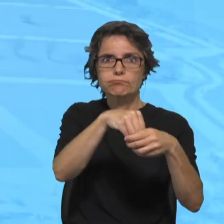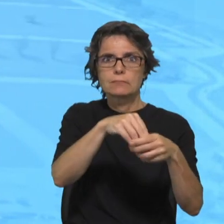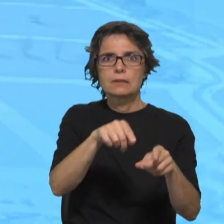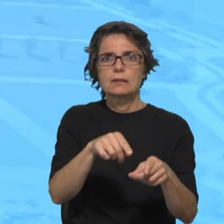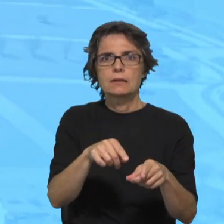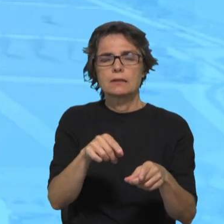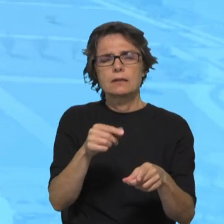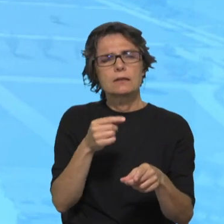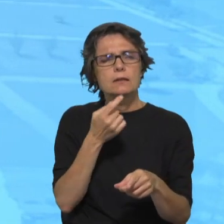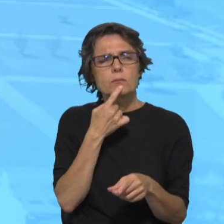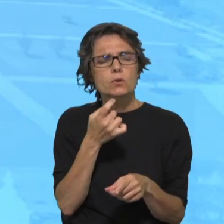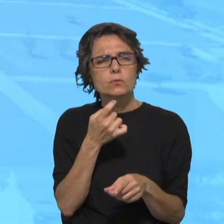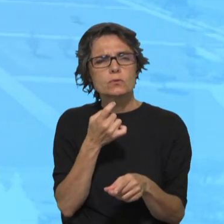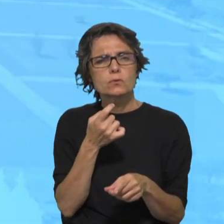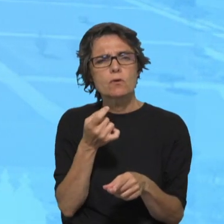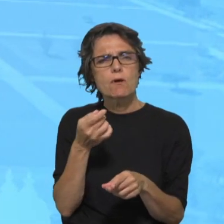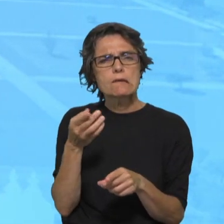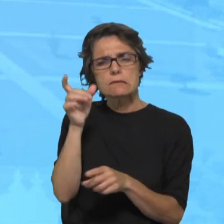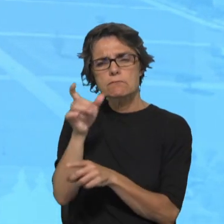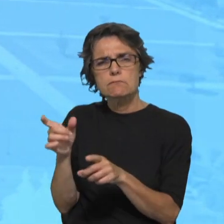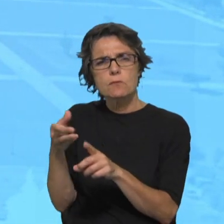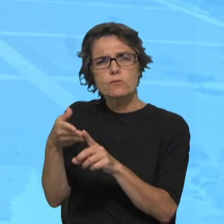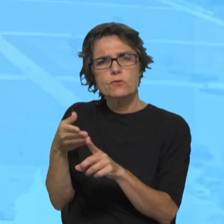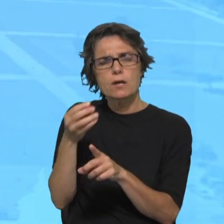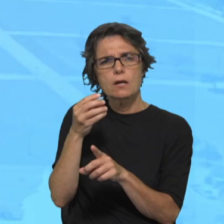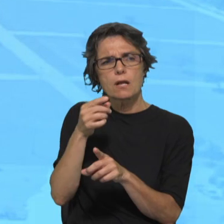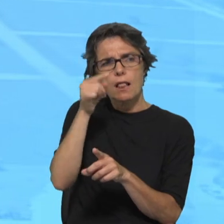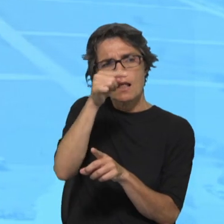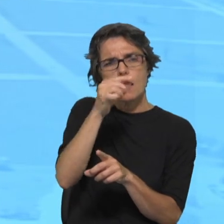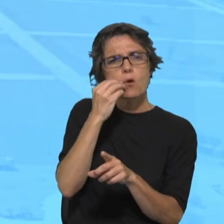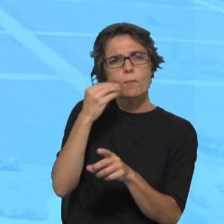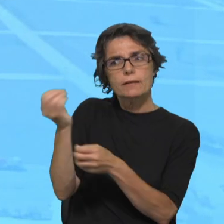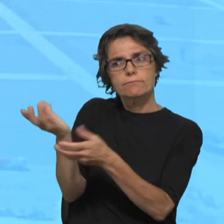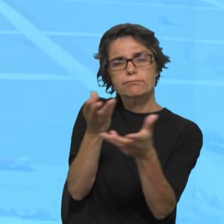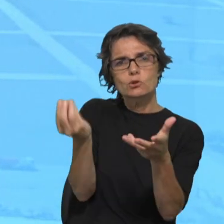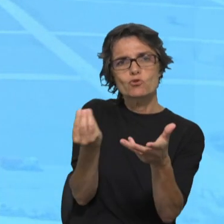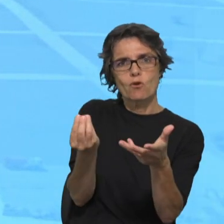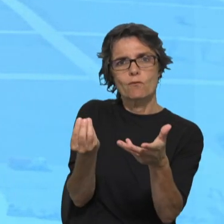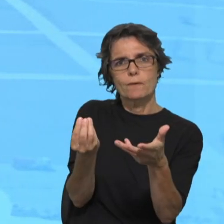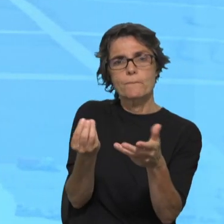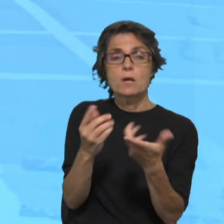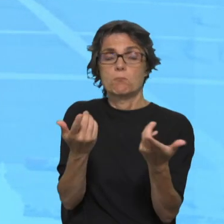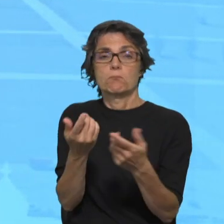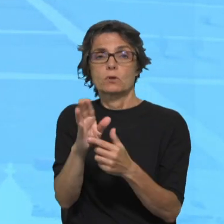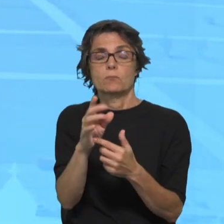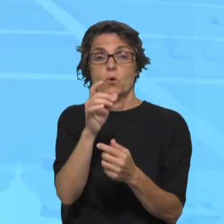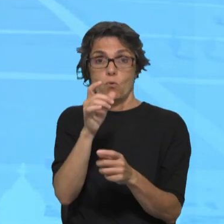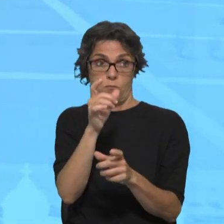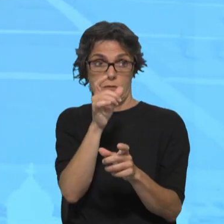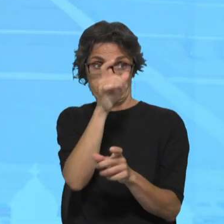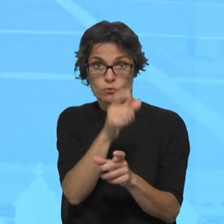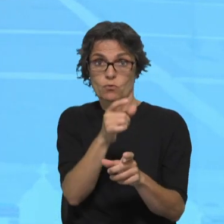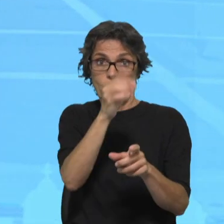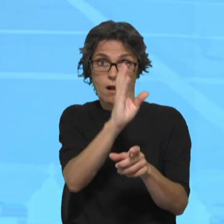que os missionários integram e recebem estes jovens? Como é que alguém que já conhece o lugar,